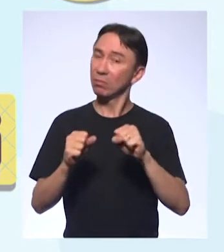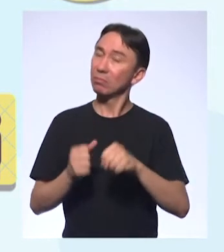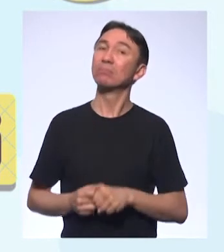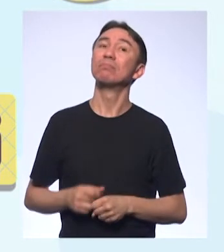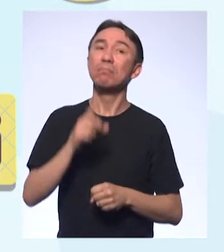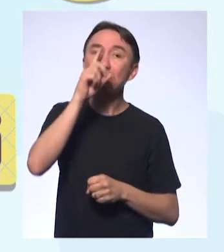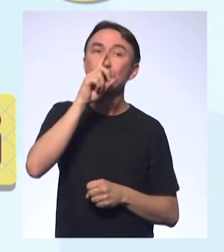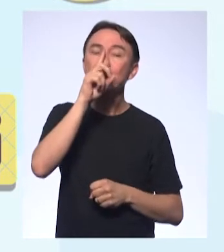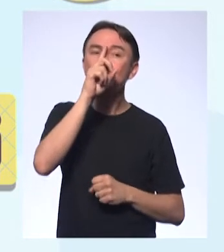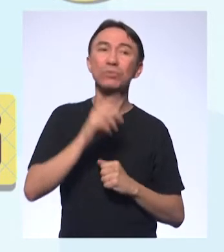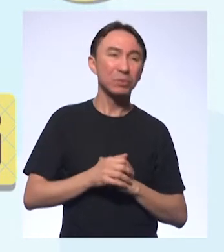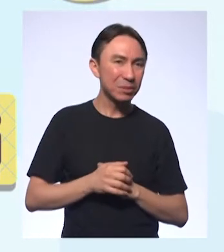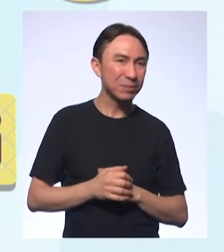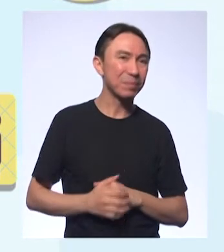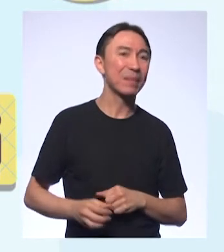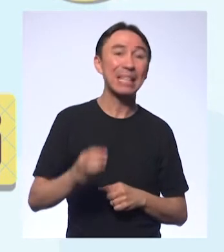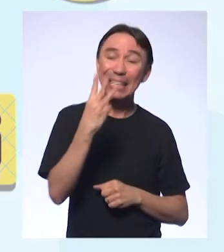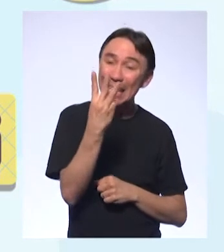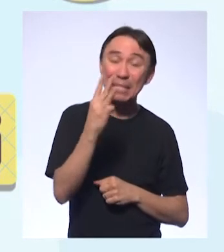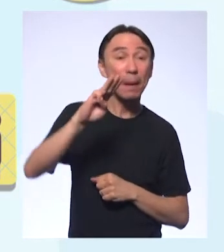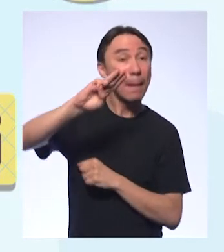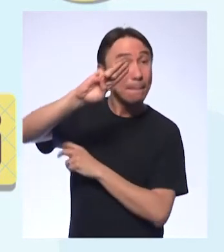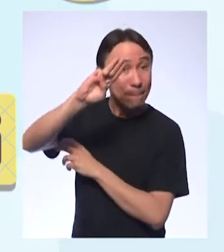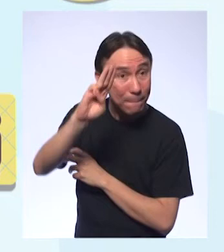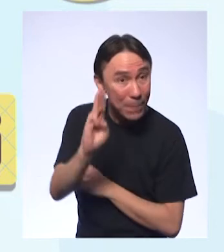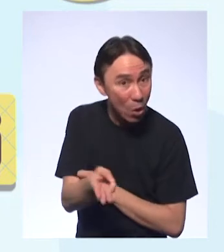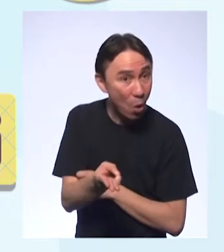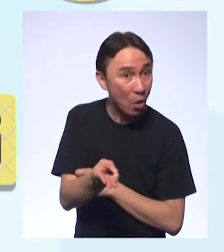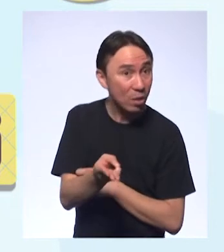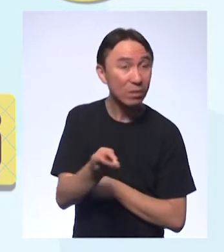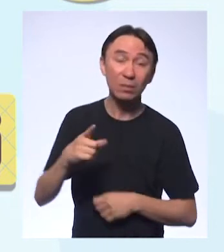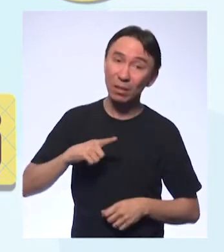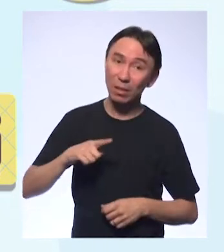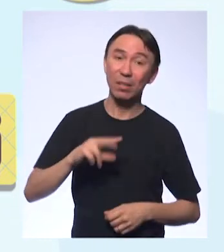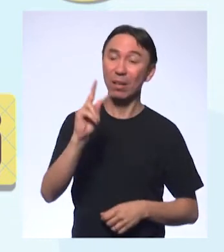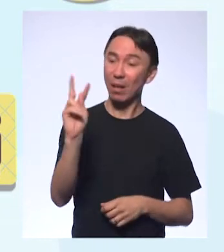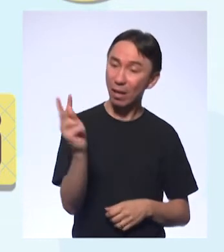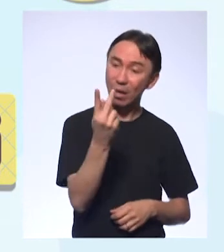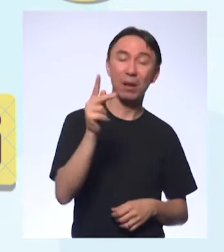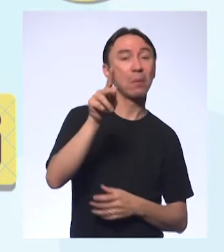é aquele vírusinho que é o papiloma vírus, né, que vai causar,